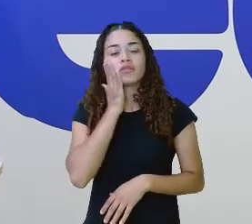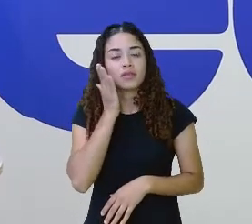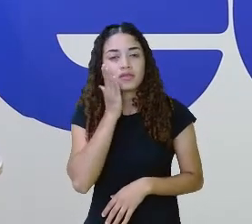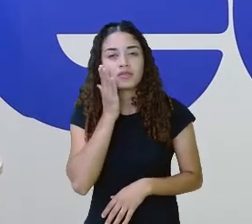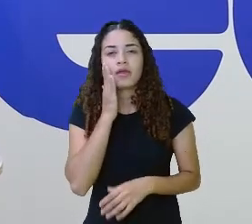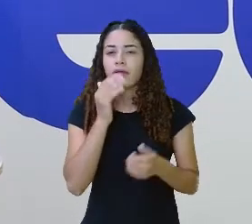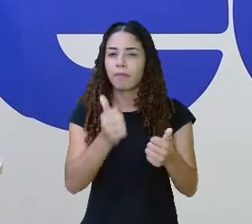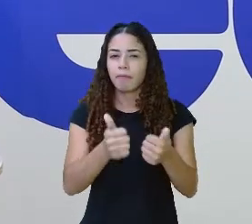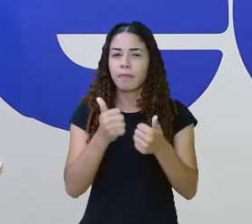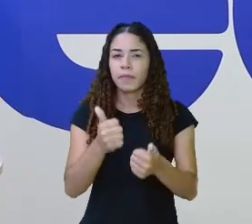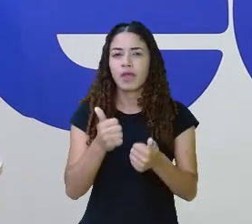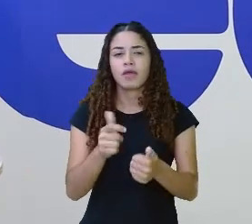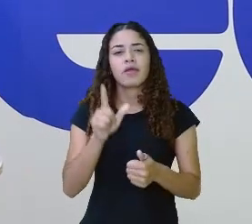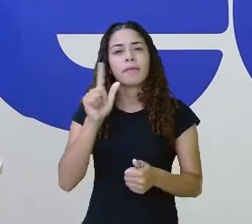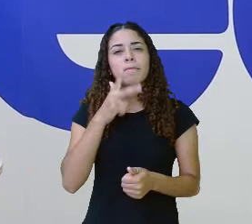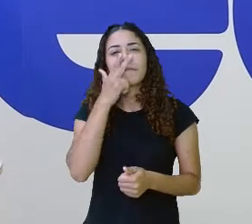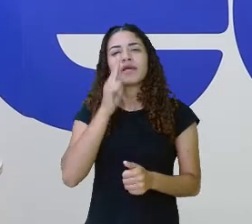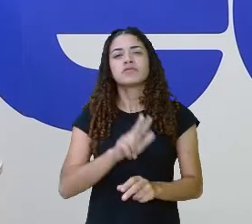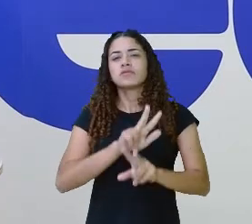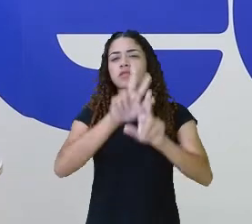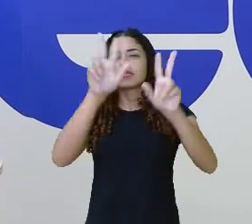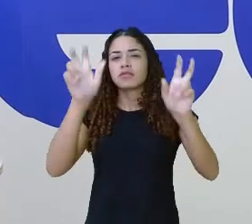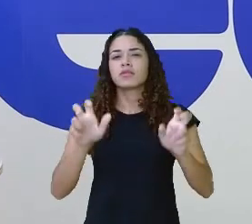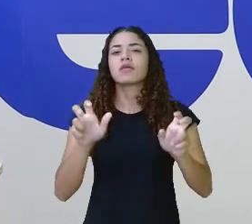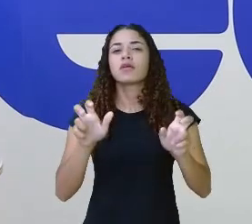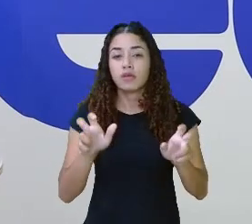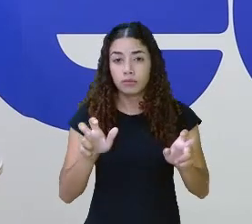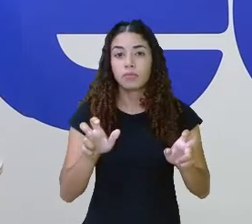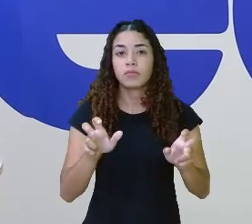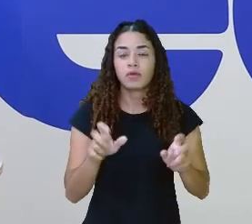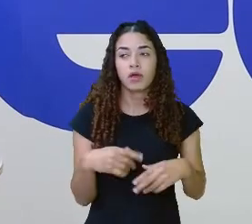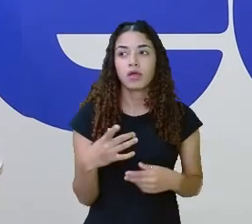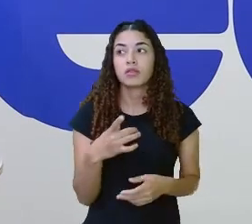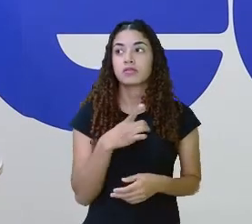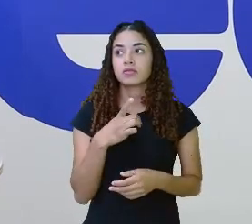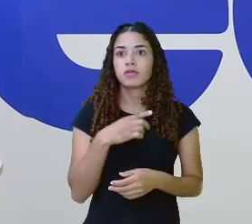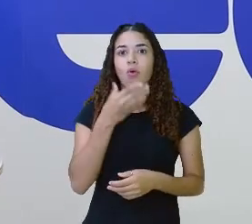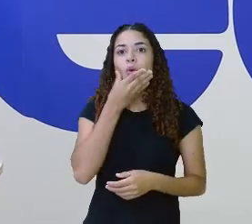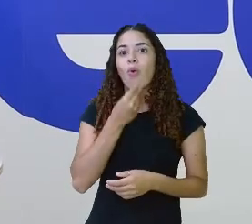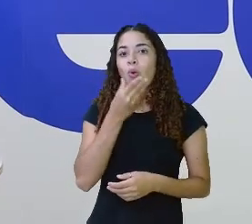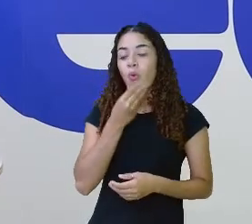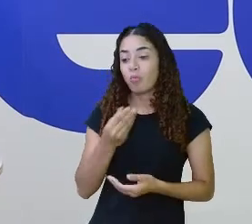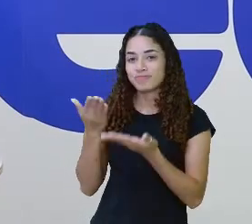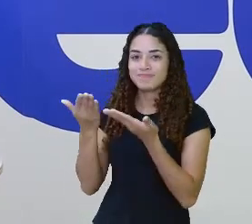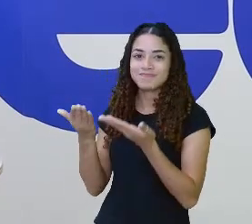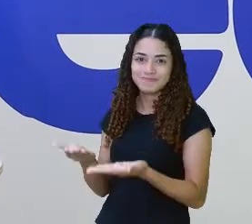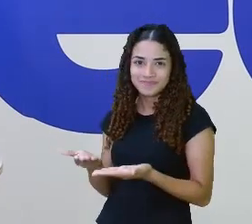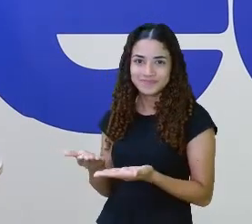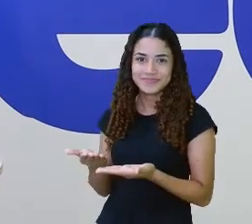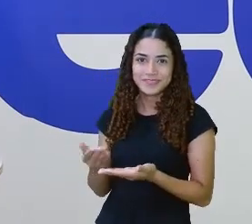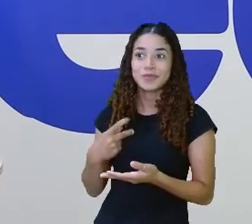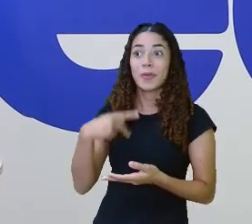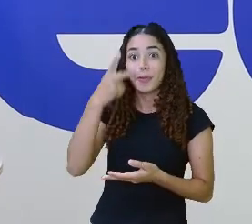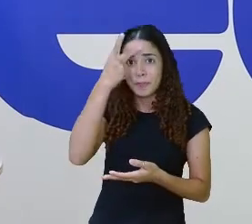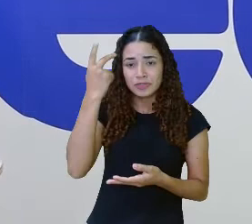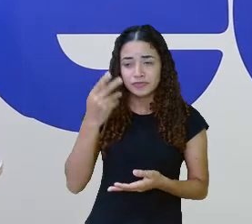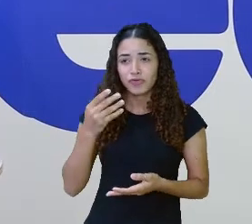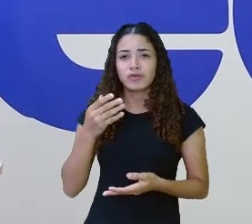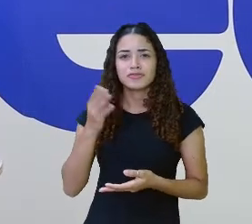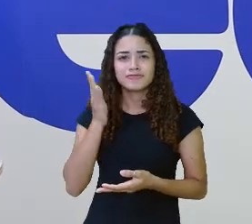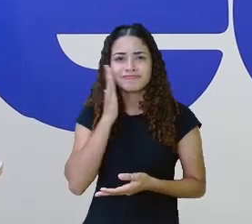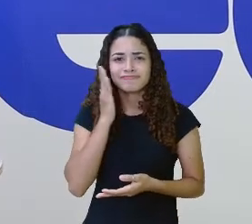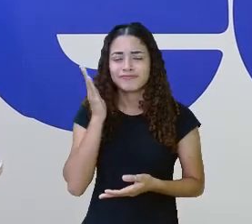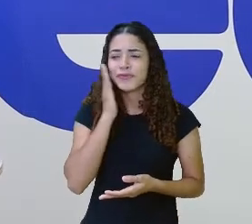se fosse um título, né? Seleção natural. É isso. E aí vem aí o grande Darwin, que quem não ouviu falar vai ouvir, vai